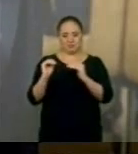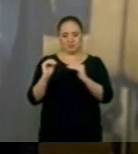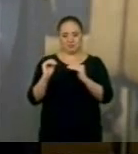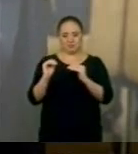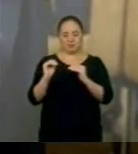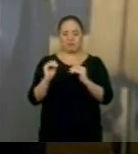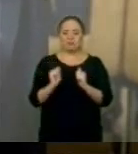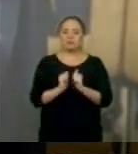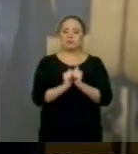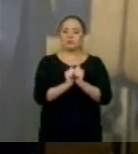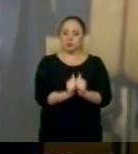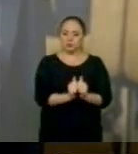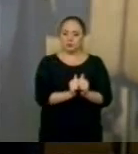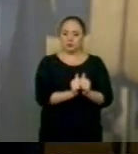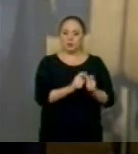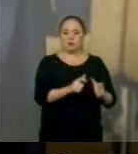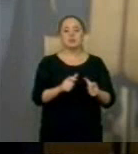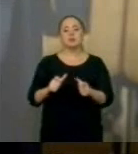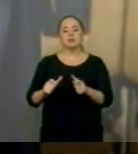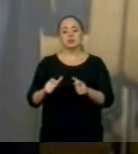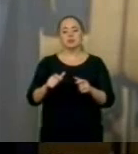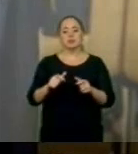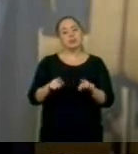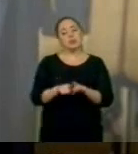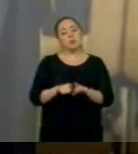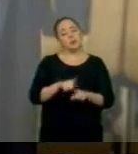do território e do governo.